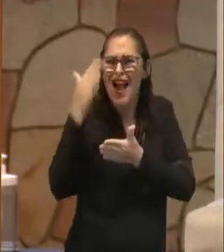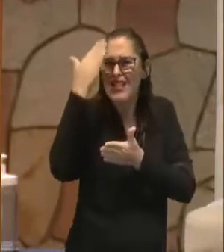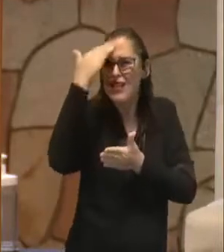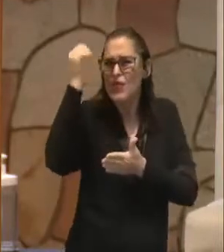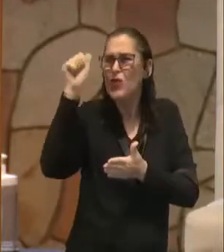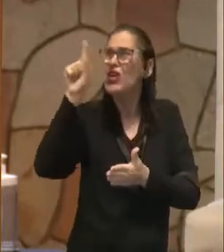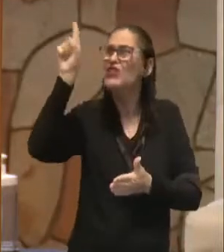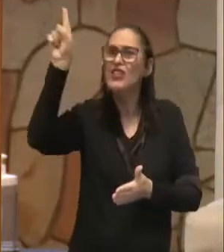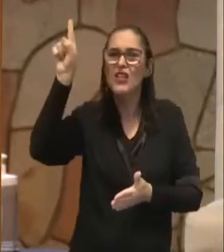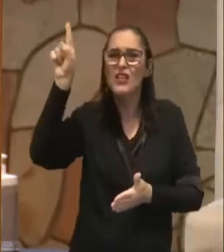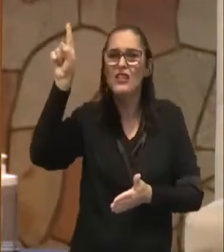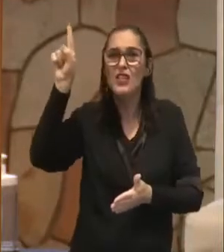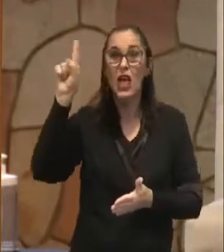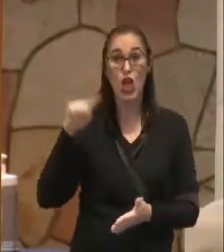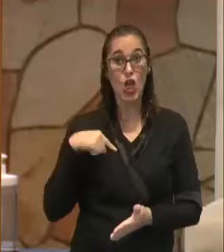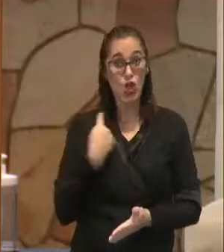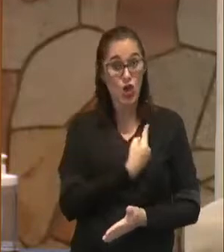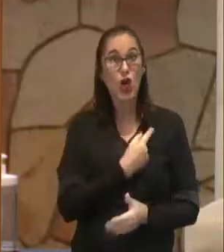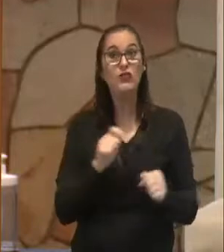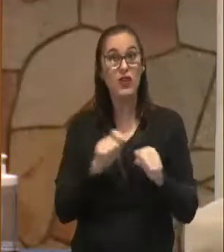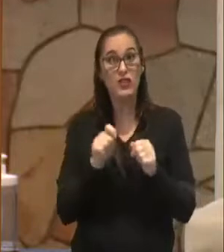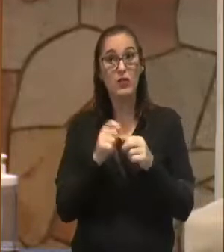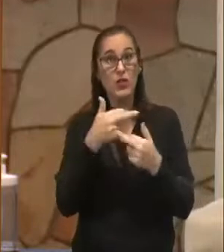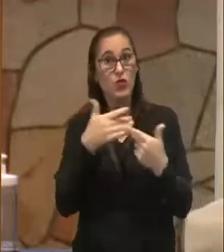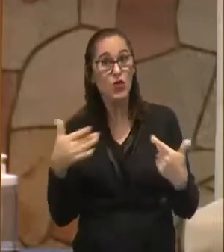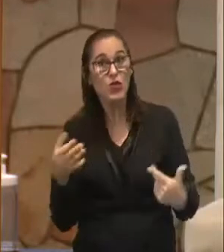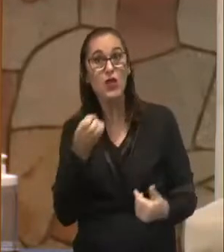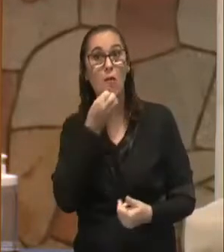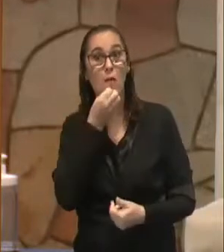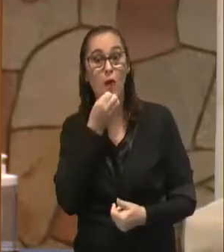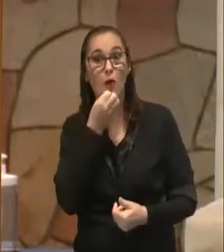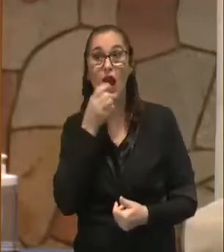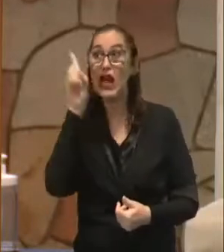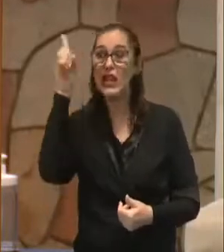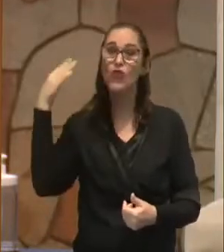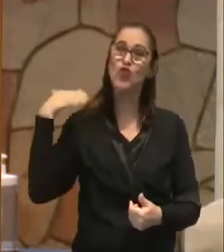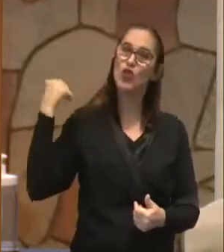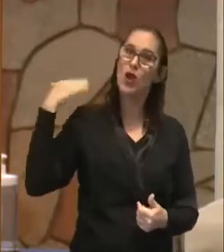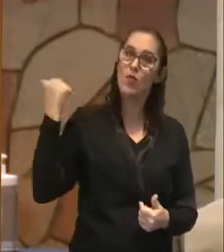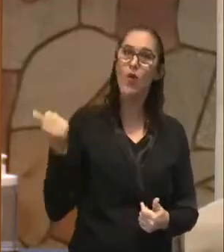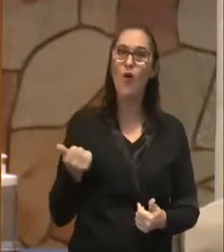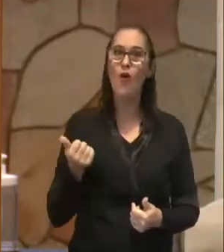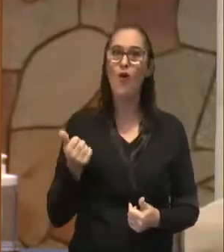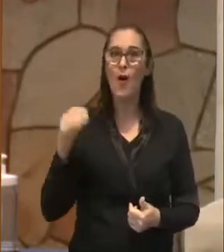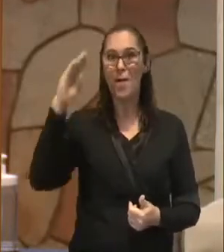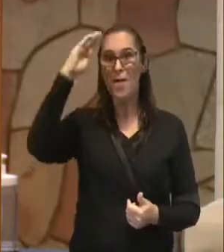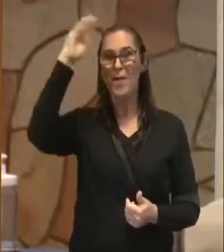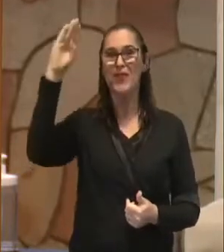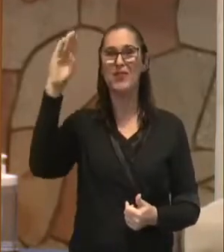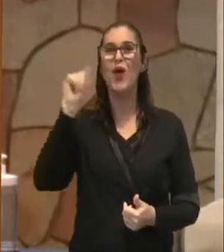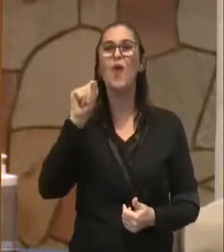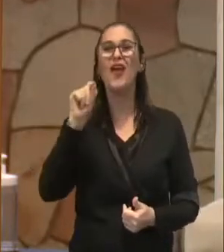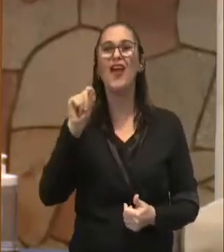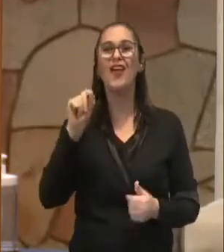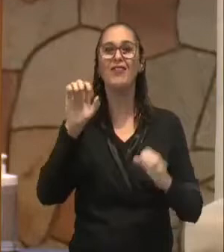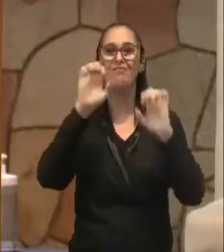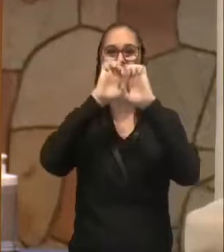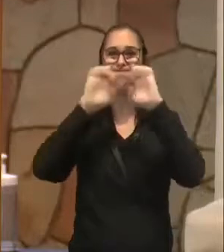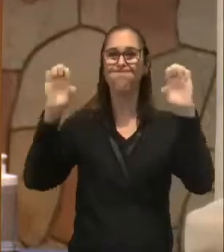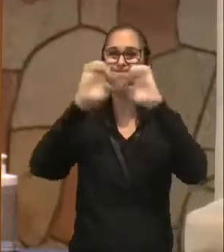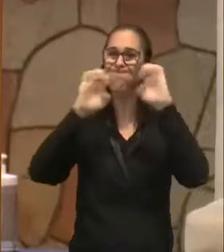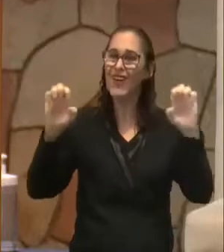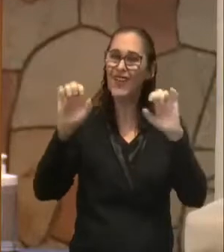nós façamos as boas obras que Ele nos chamou para fazer. A principal delas, proclamar o nome de